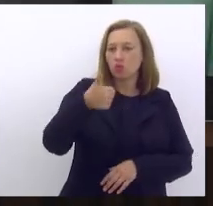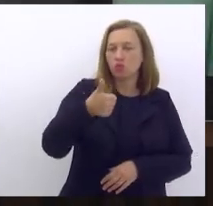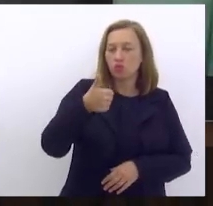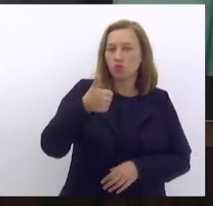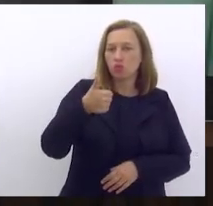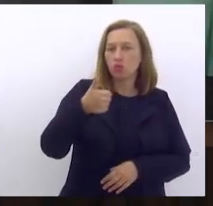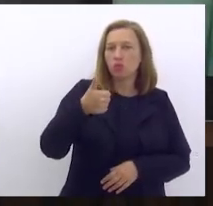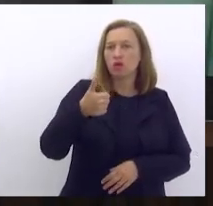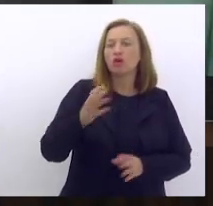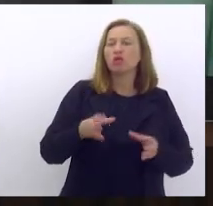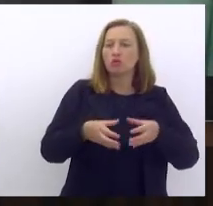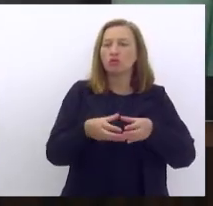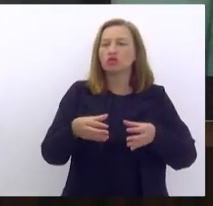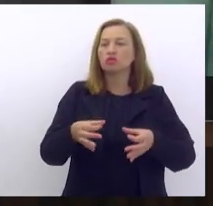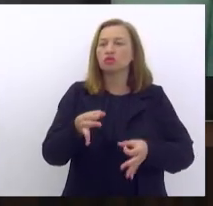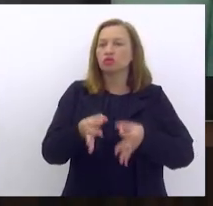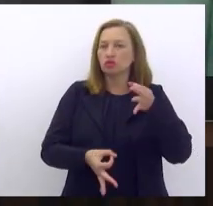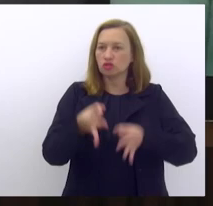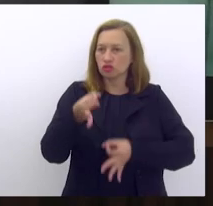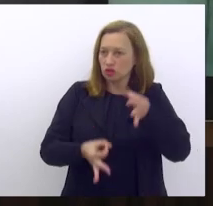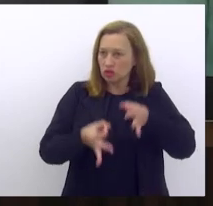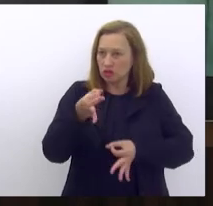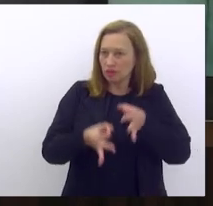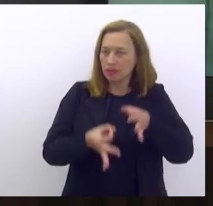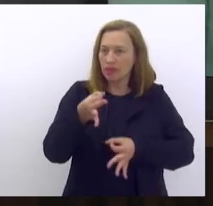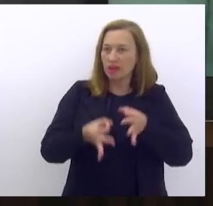da Comissão de Constituição e Justiça